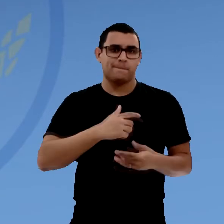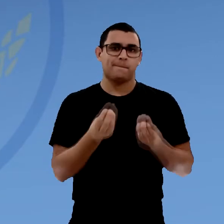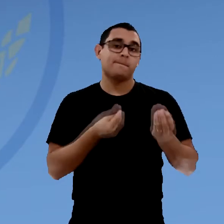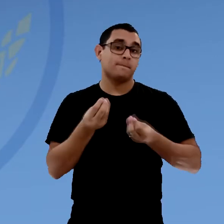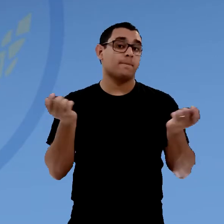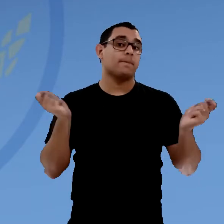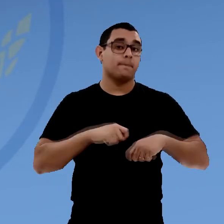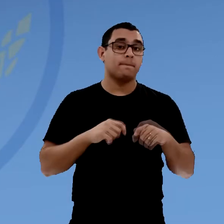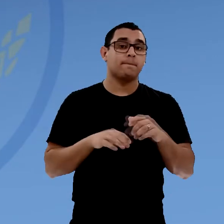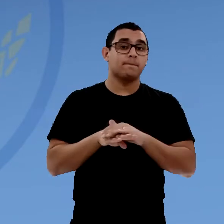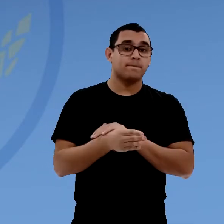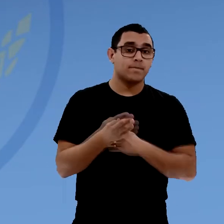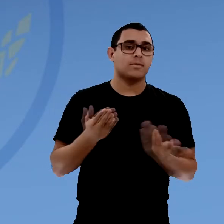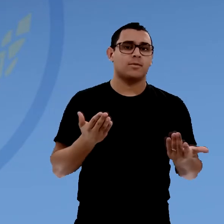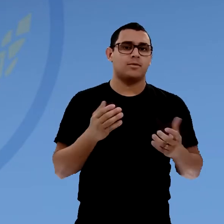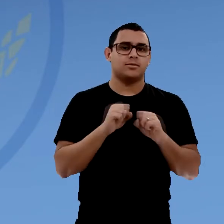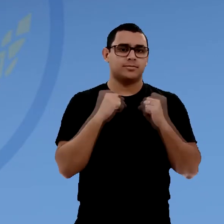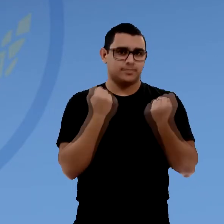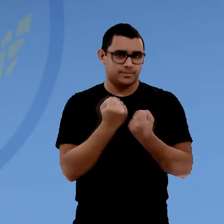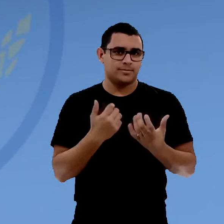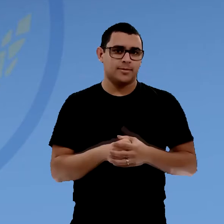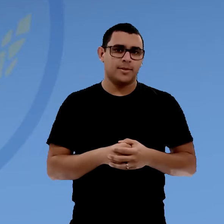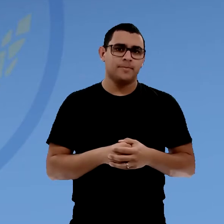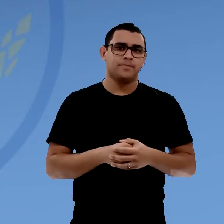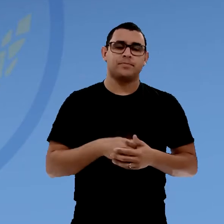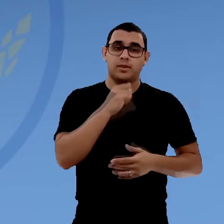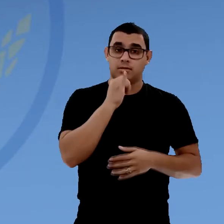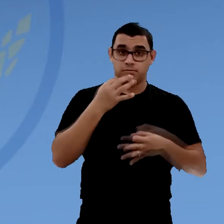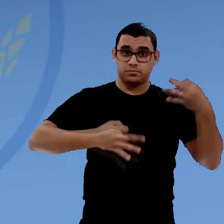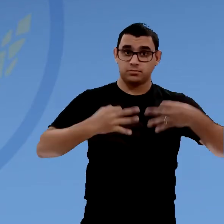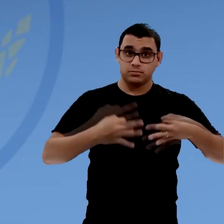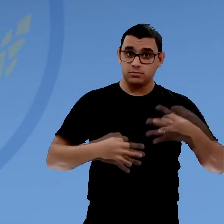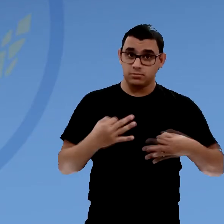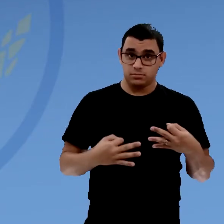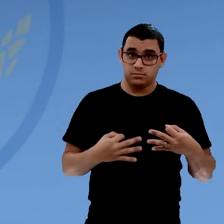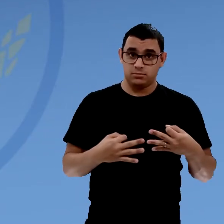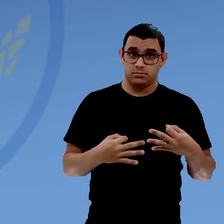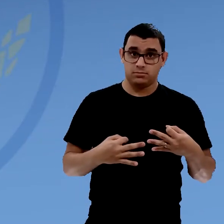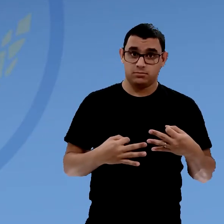pessoa deve agir no grupo da sociedade. Um juiz tem